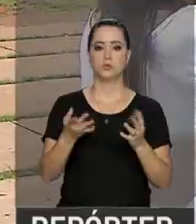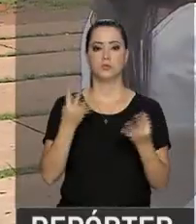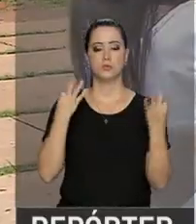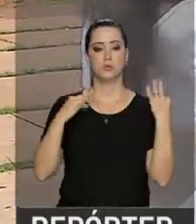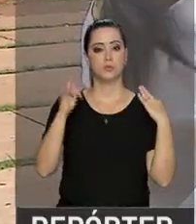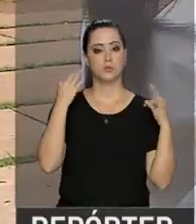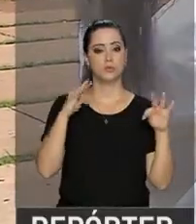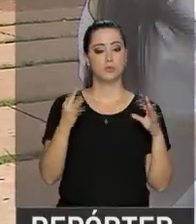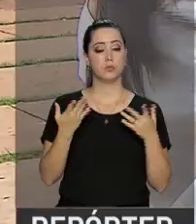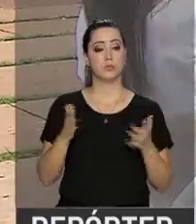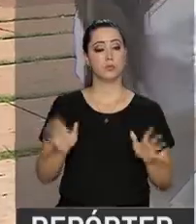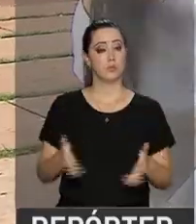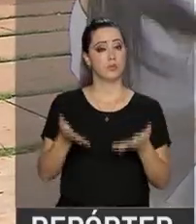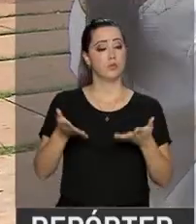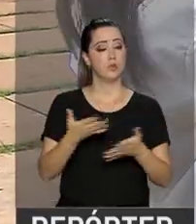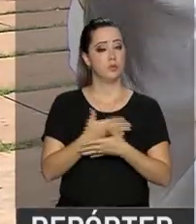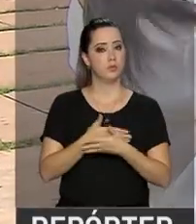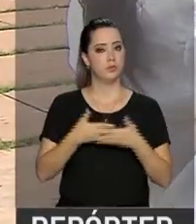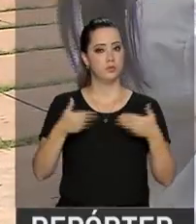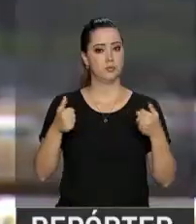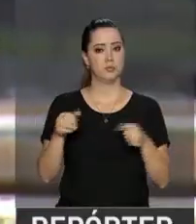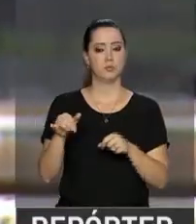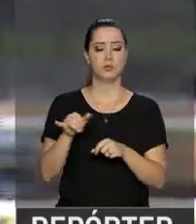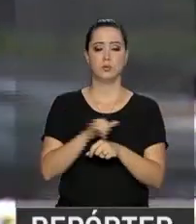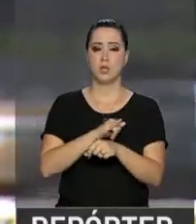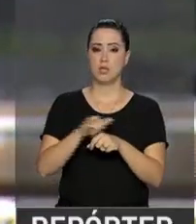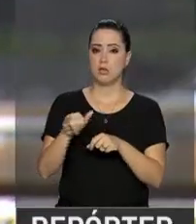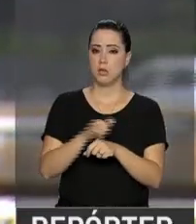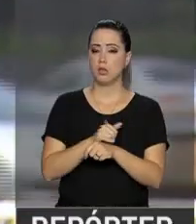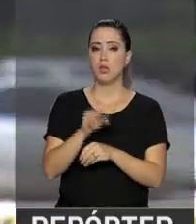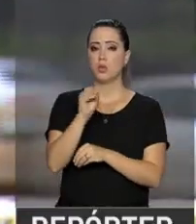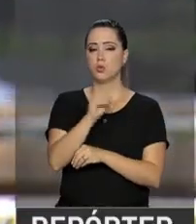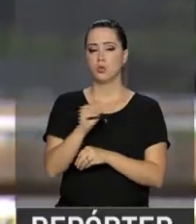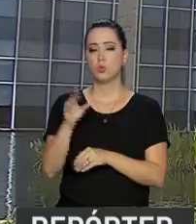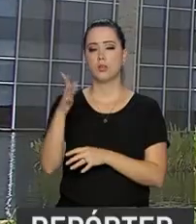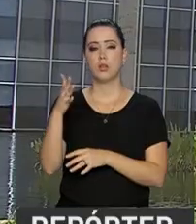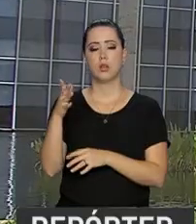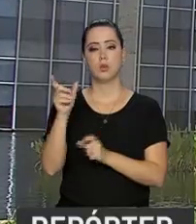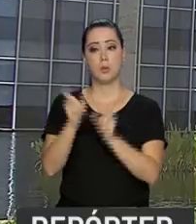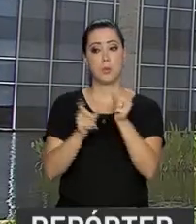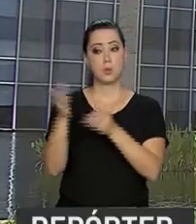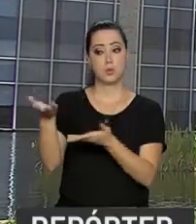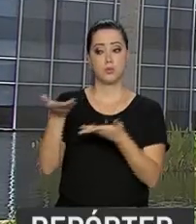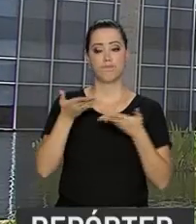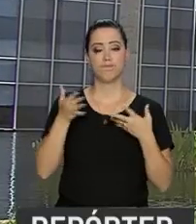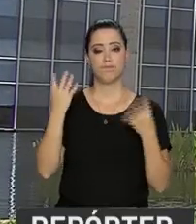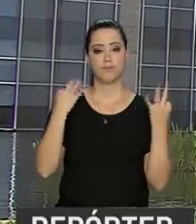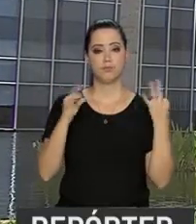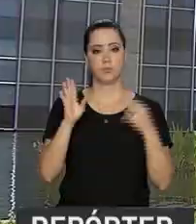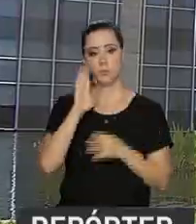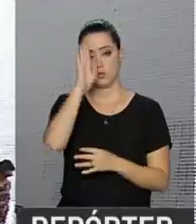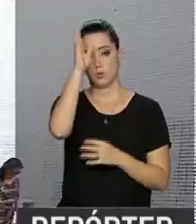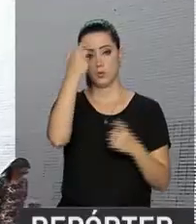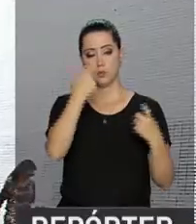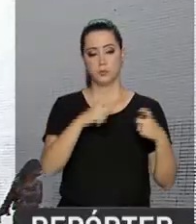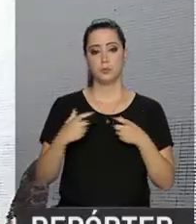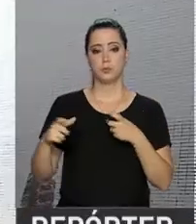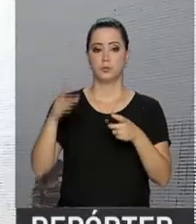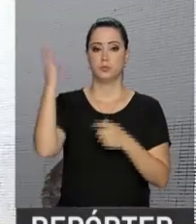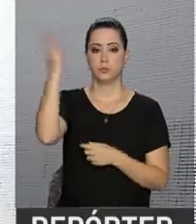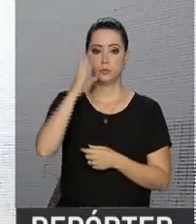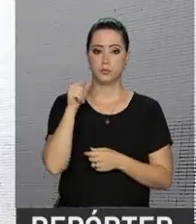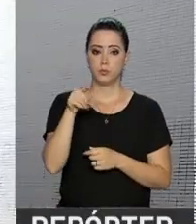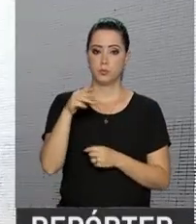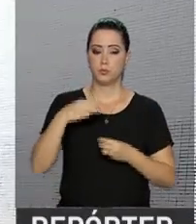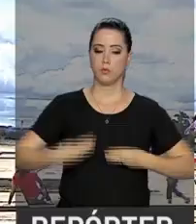interno e promover uma melhor infraestrutura no atendimento ao turista nos principais destinos do país, o Ministério